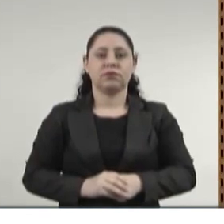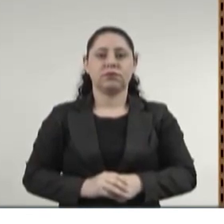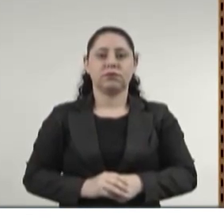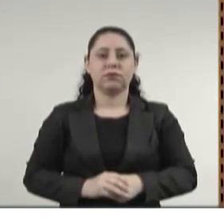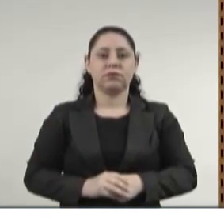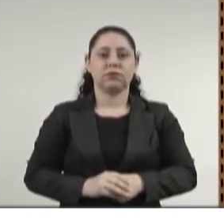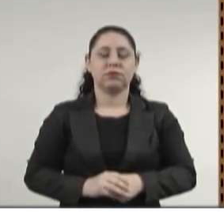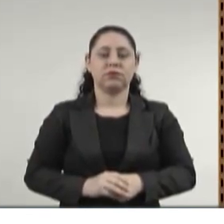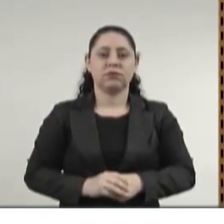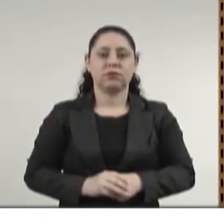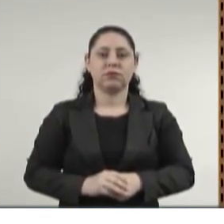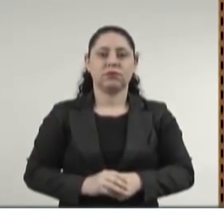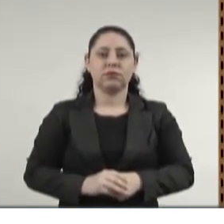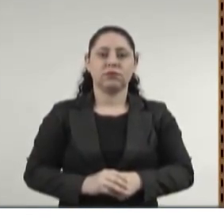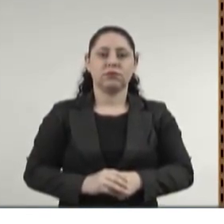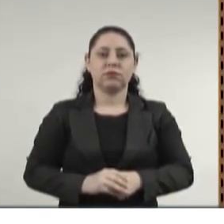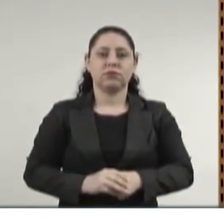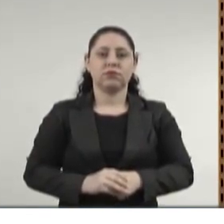E